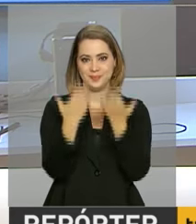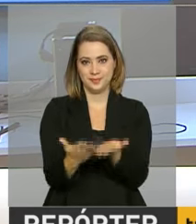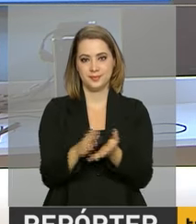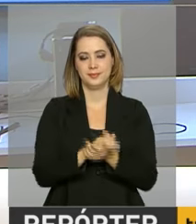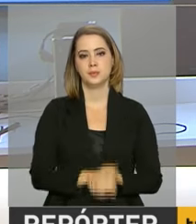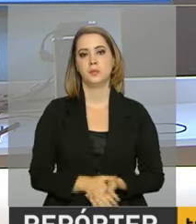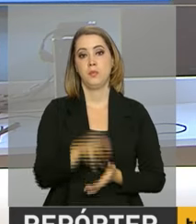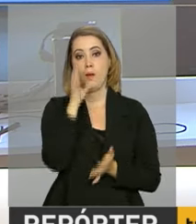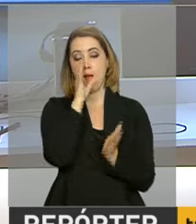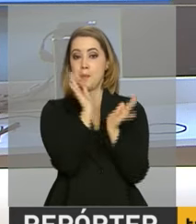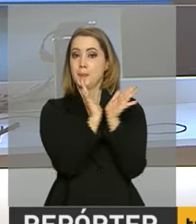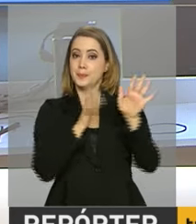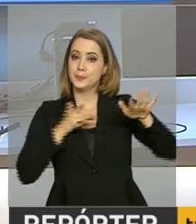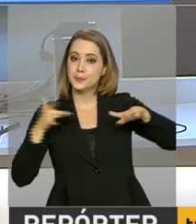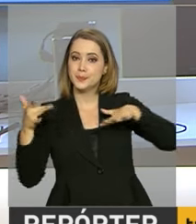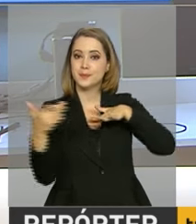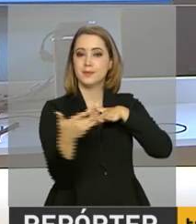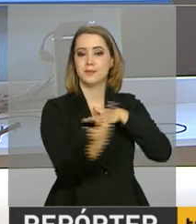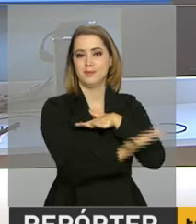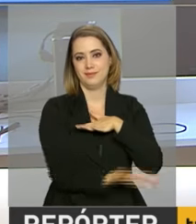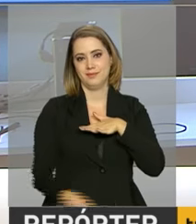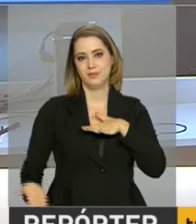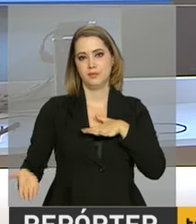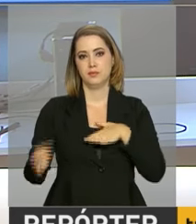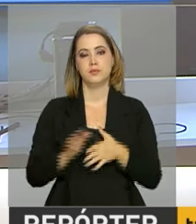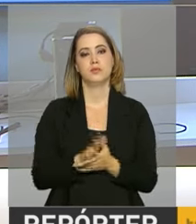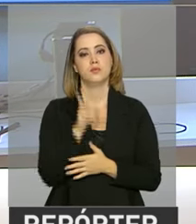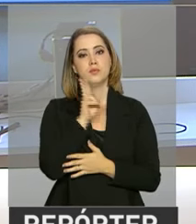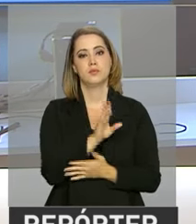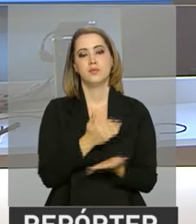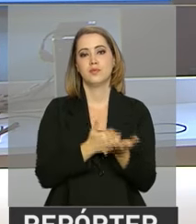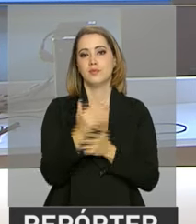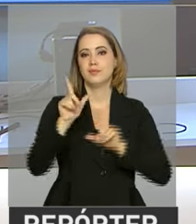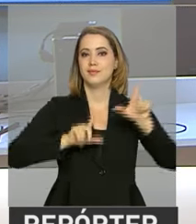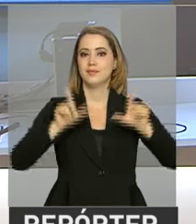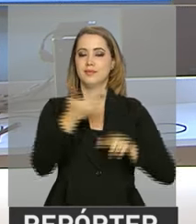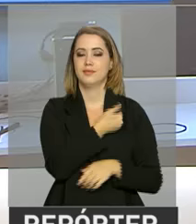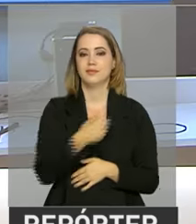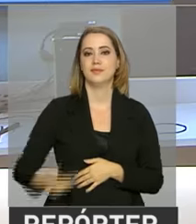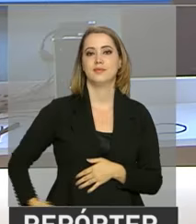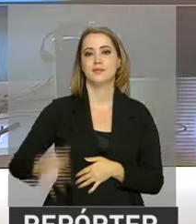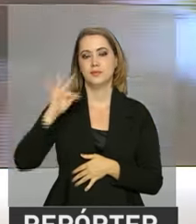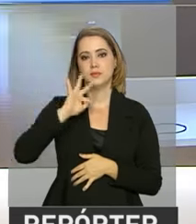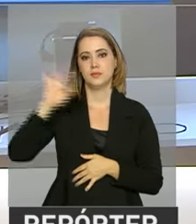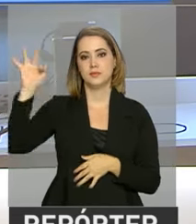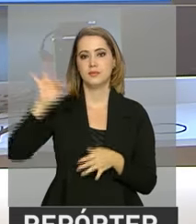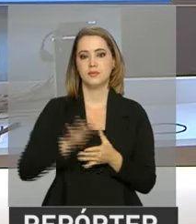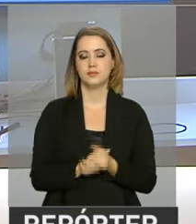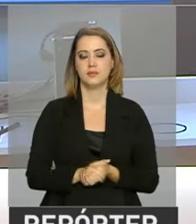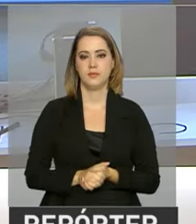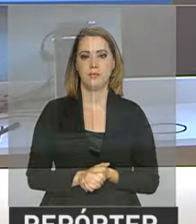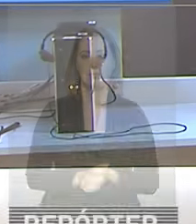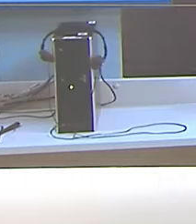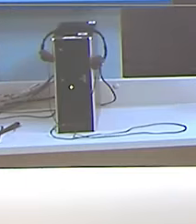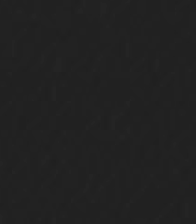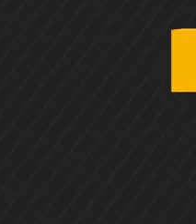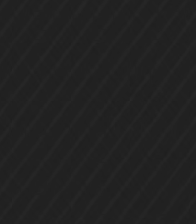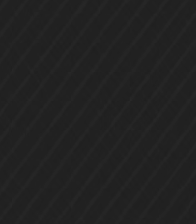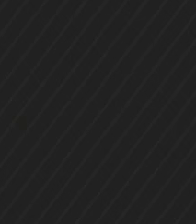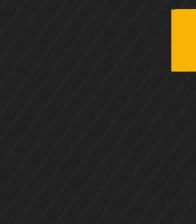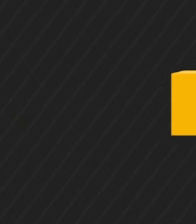edição acompanha as novidades também Pelas nossas redes sociais e continue com a gente aqui na NBR a TV do Governo Federal